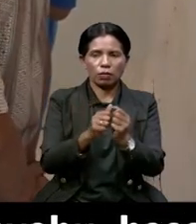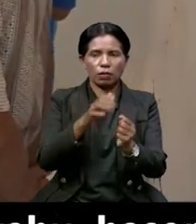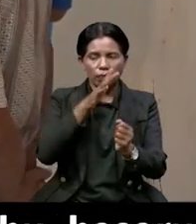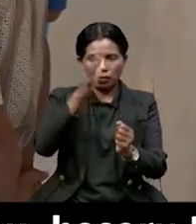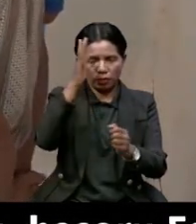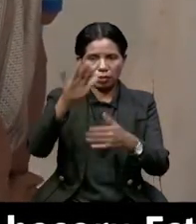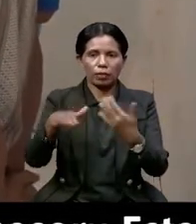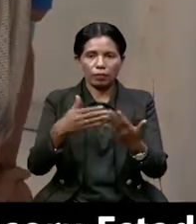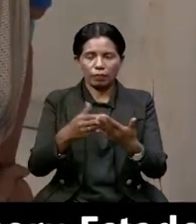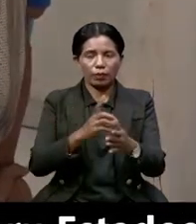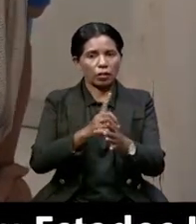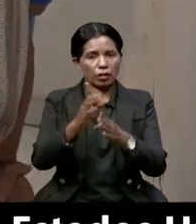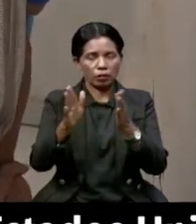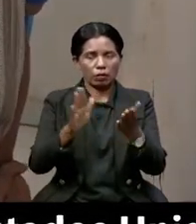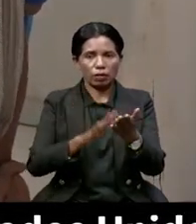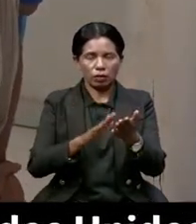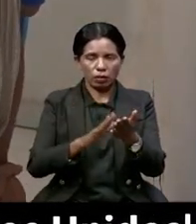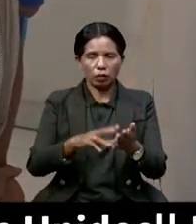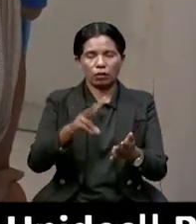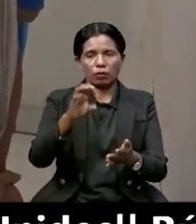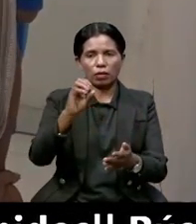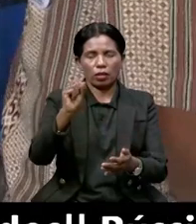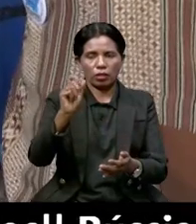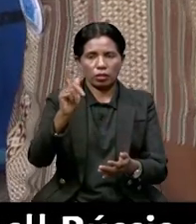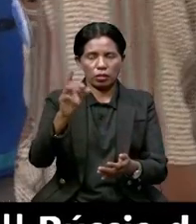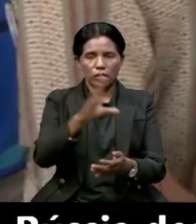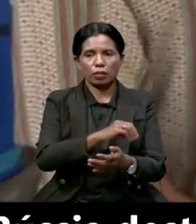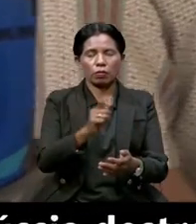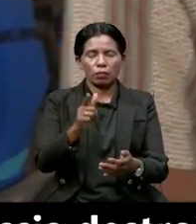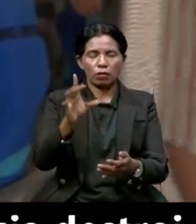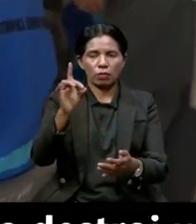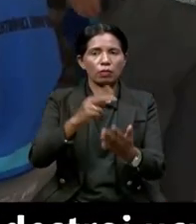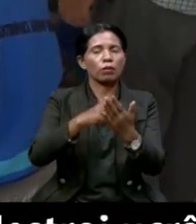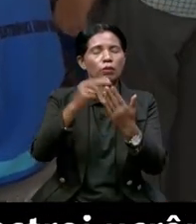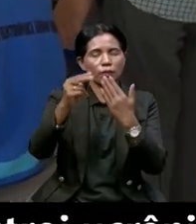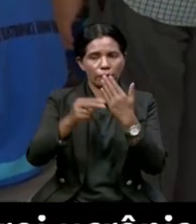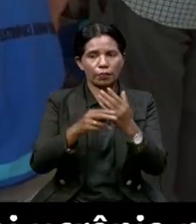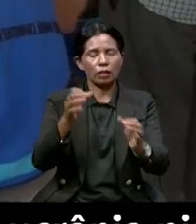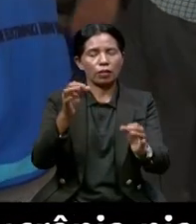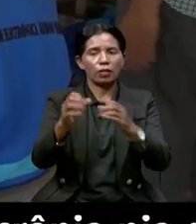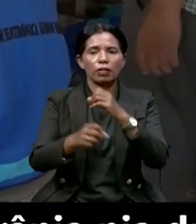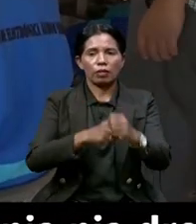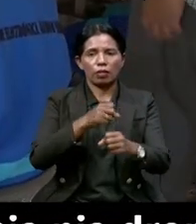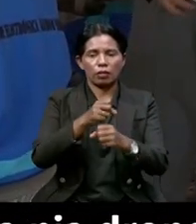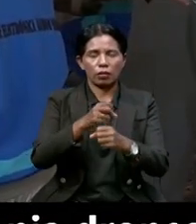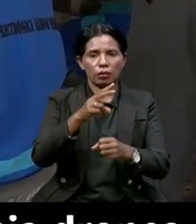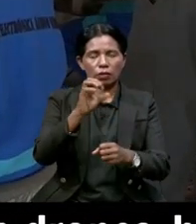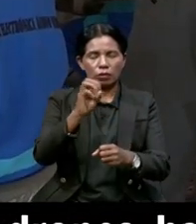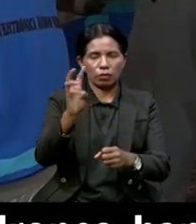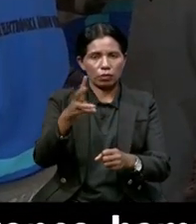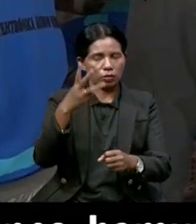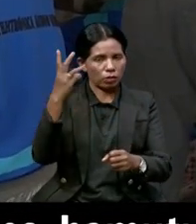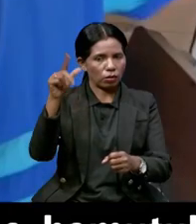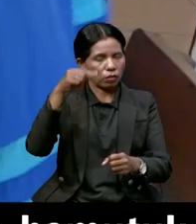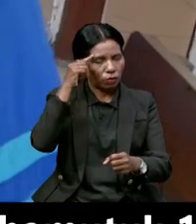Antes, né, diretor da Escola Secundária Técnica Vocacional, 28 de novembro, mostrou clara, mas que a Tina Rio Rua Salvestrinen, governo muda